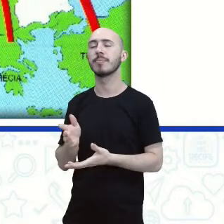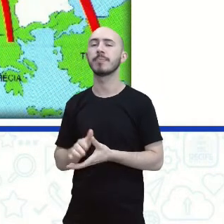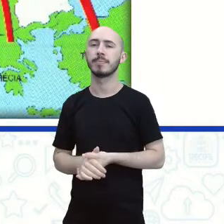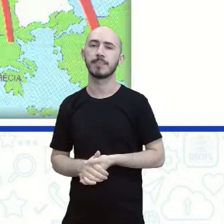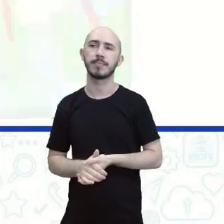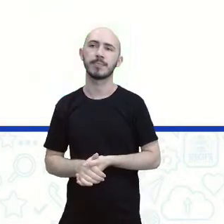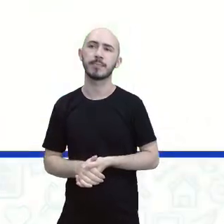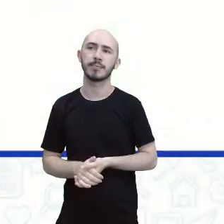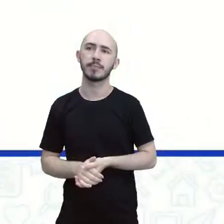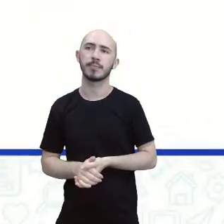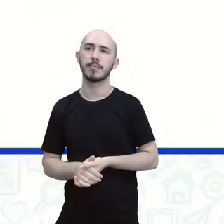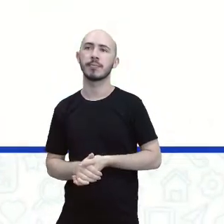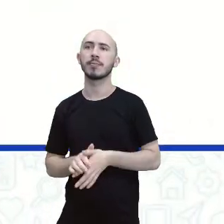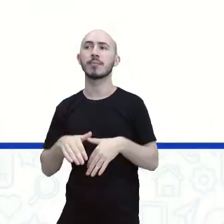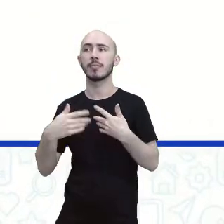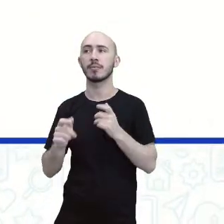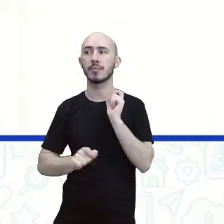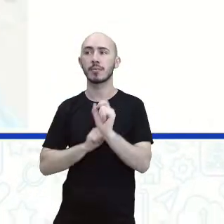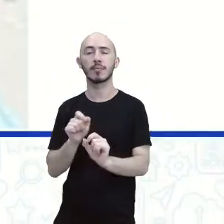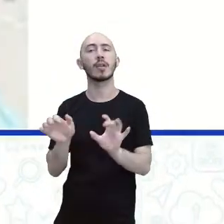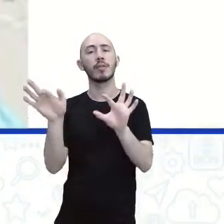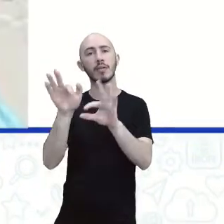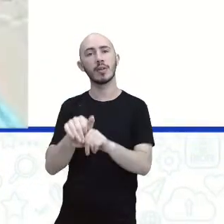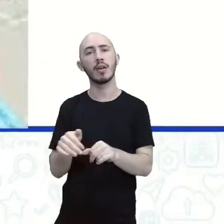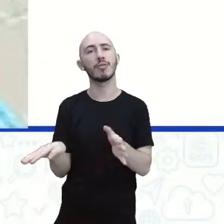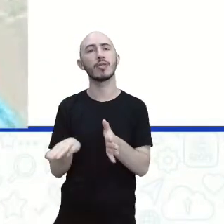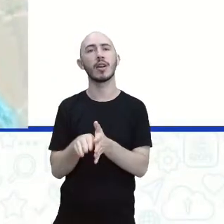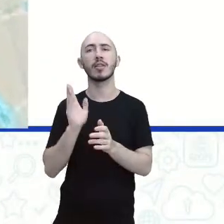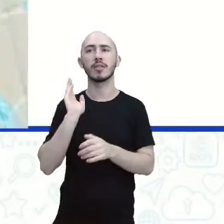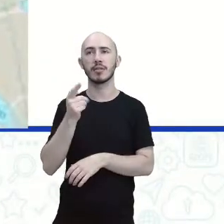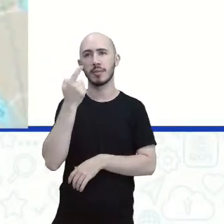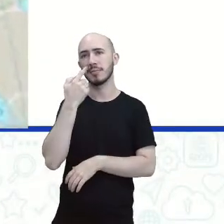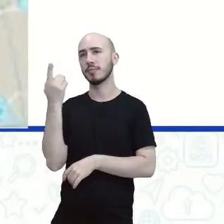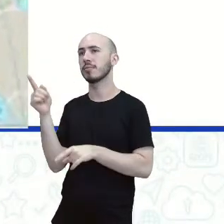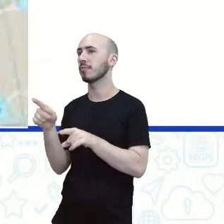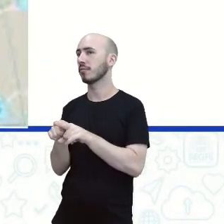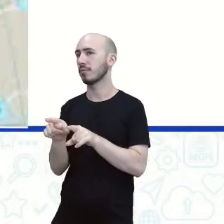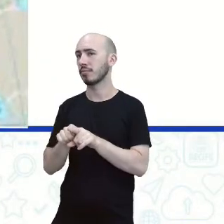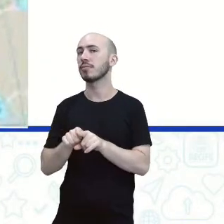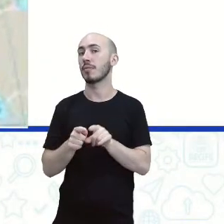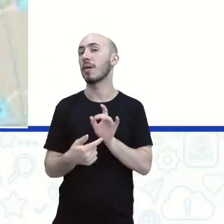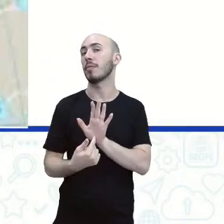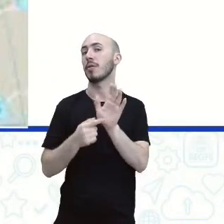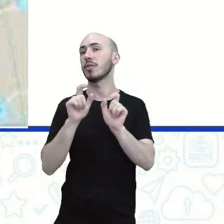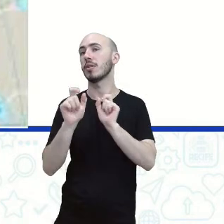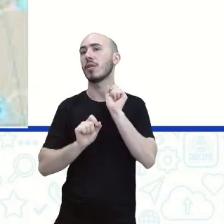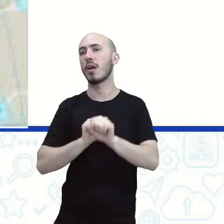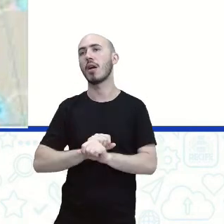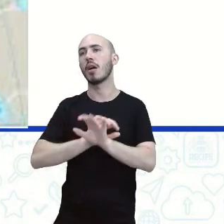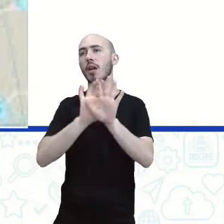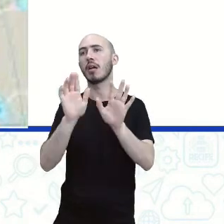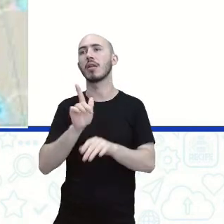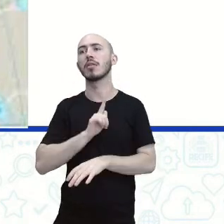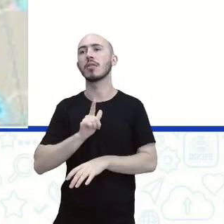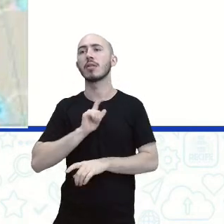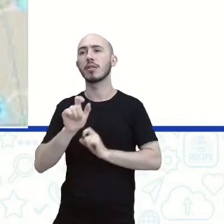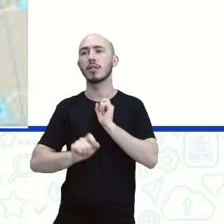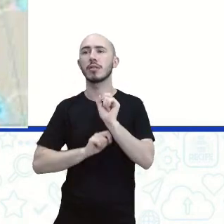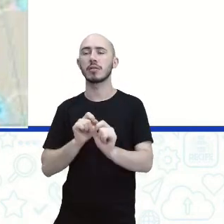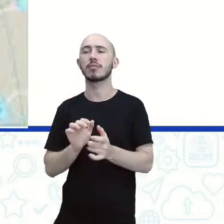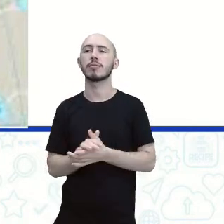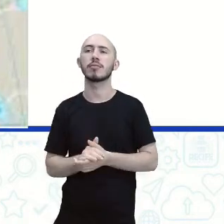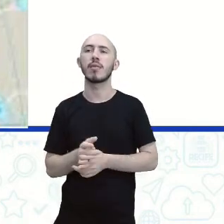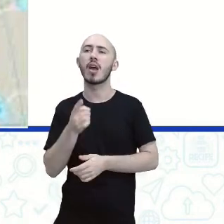aí. Então, a gente chegando aqui ao nosso final, está Olha aqui aí, um outro ó. mapa mostrando aqui com mais clareza aqui. Essas setas